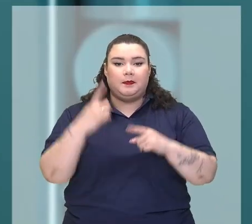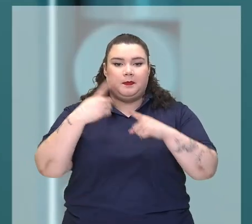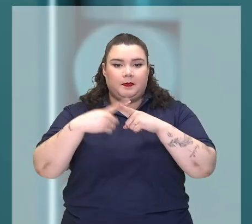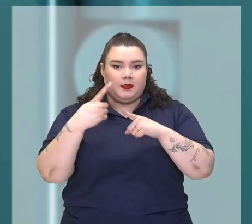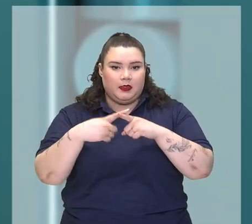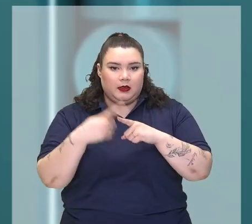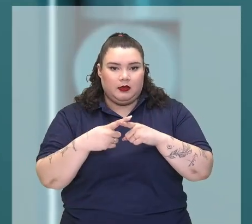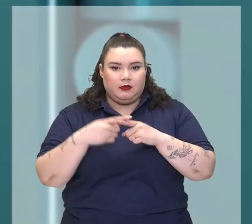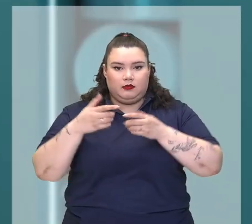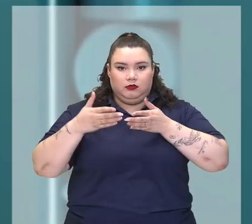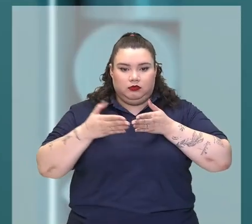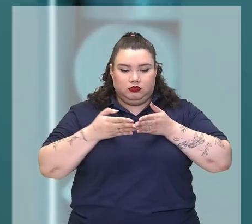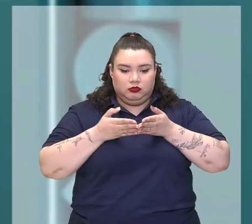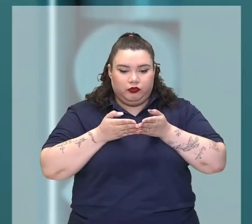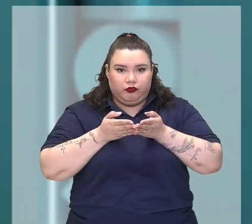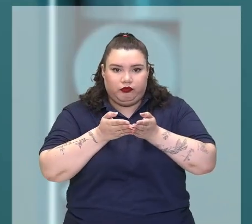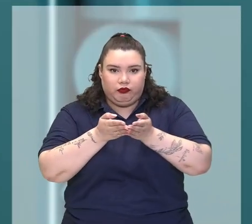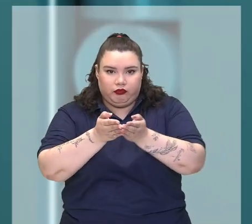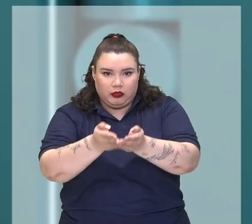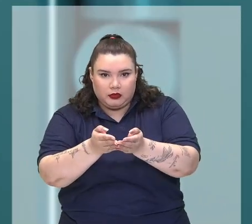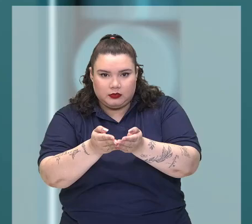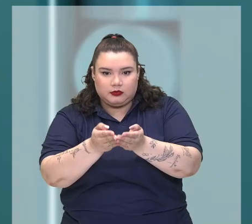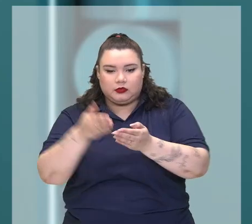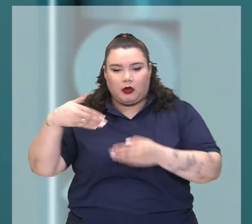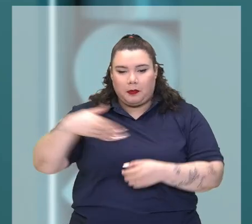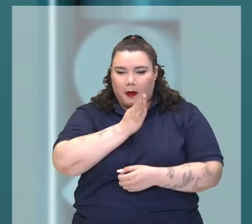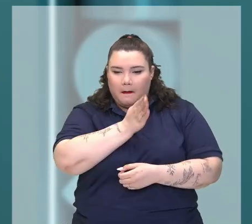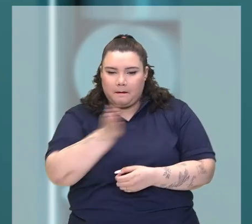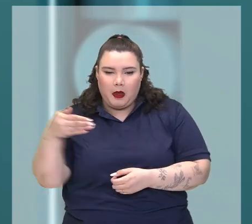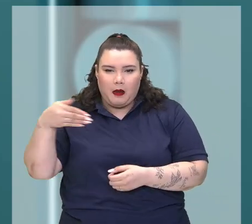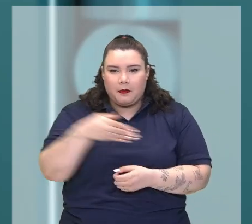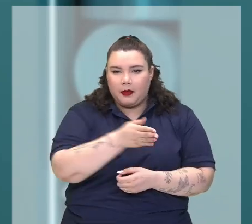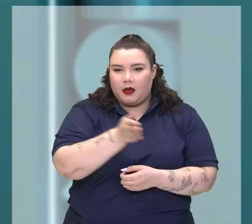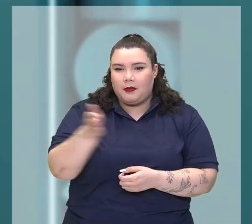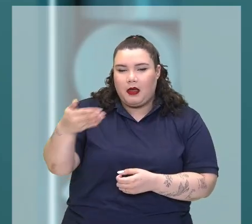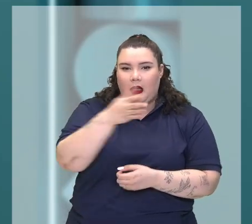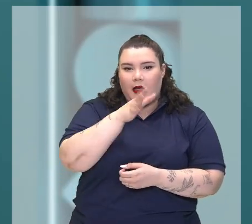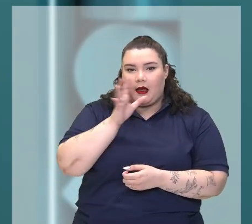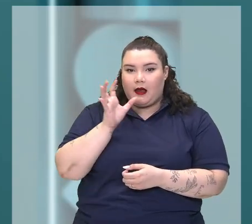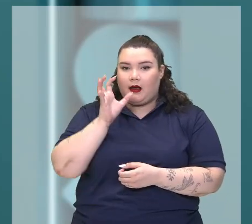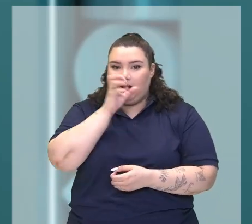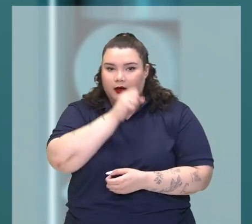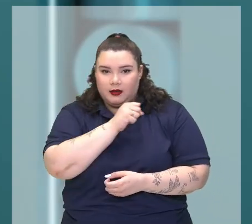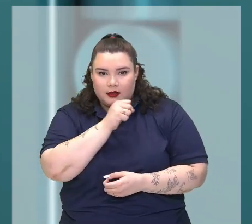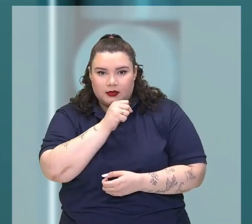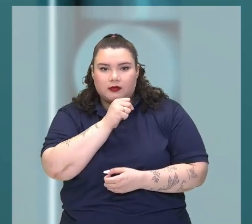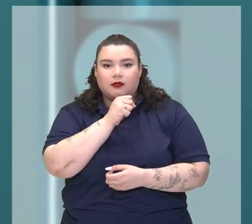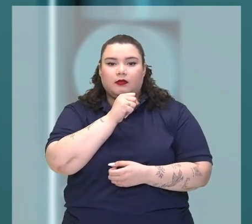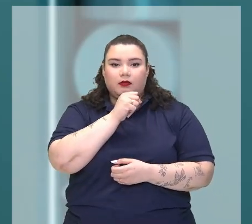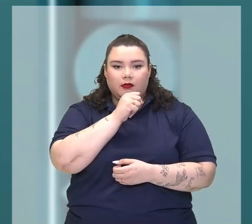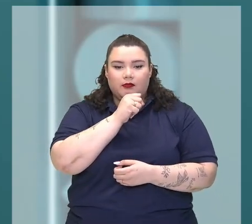a canoa corta, certo? Sentido figurado. Aí nós temos uma